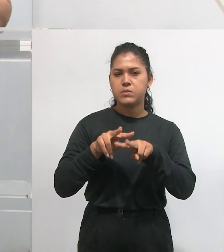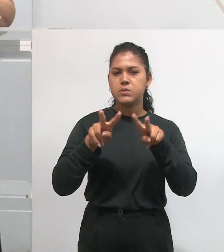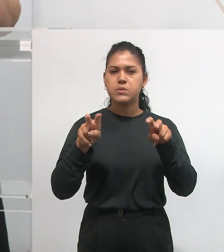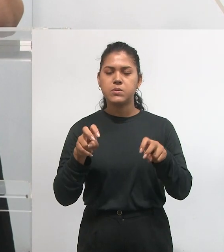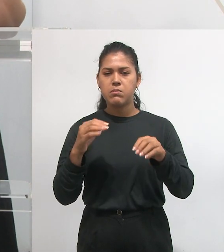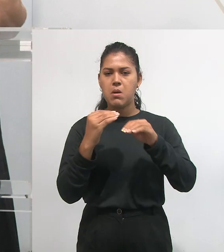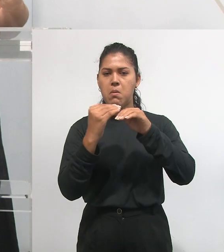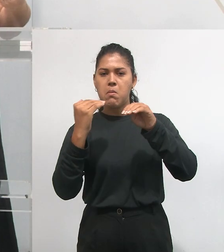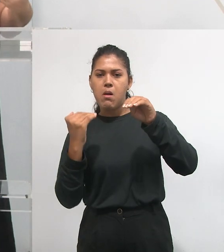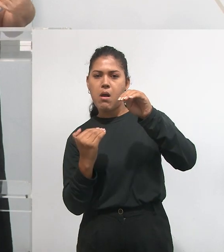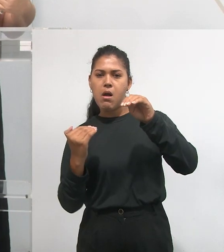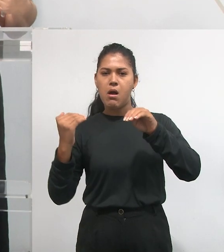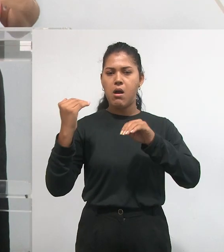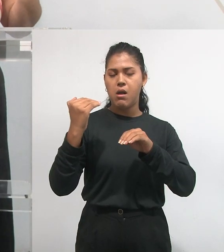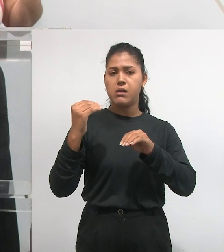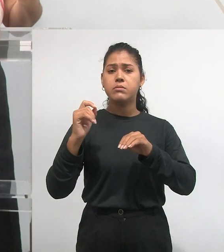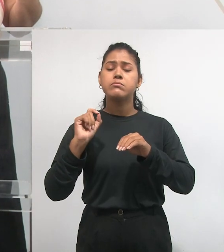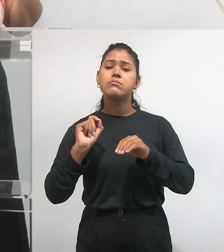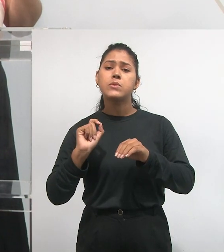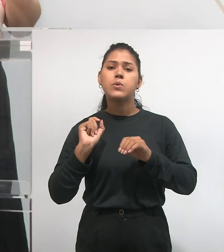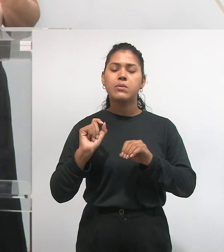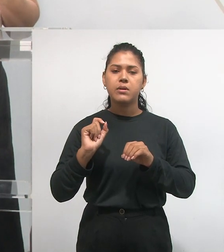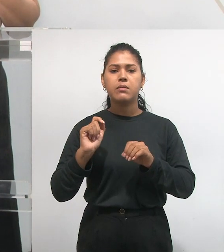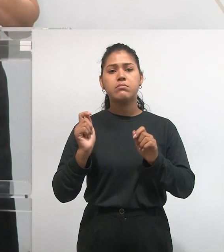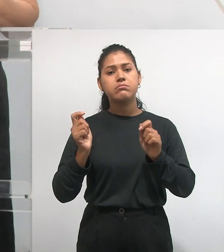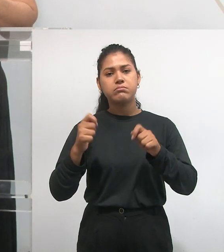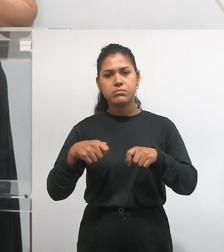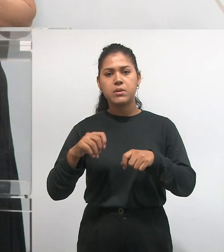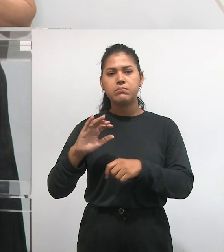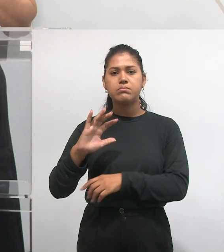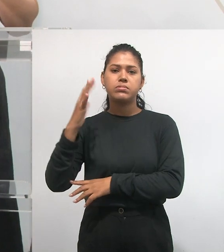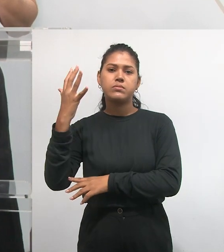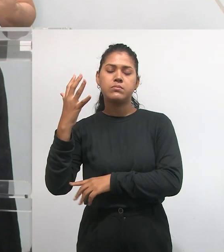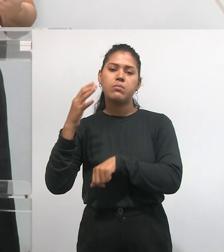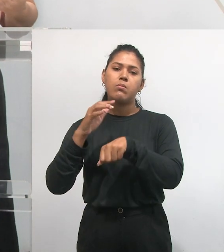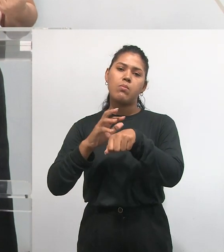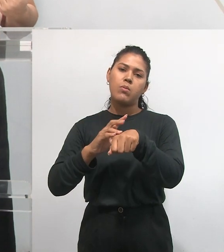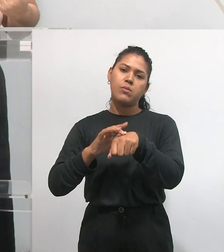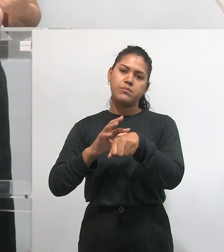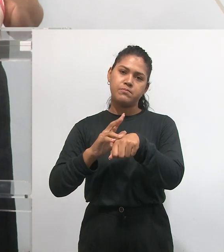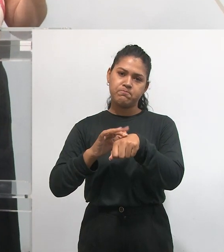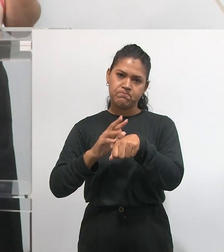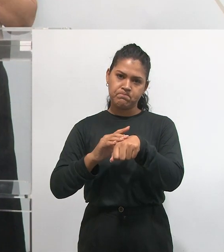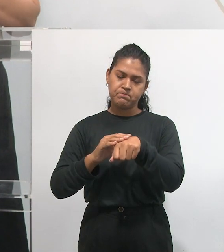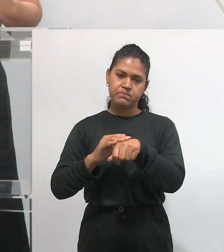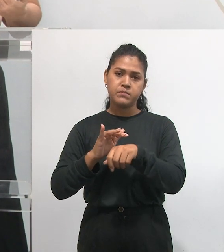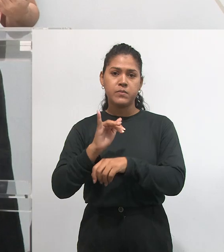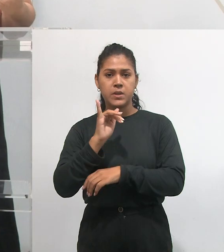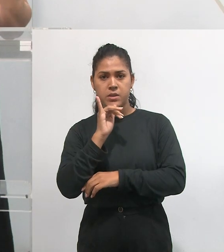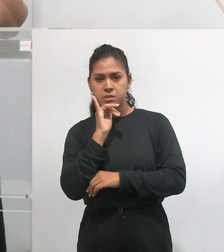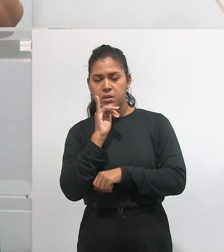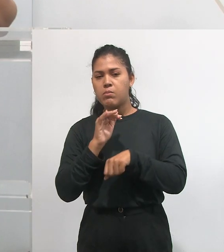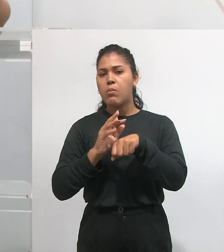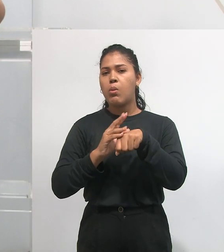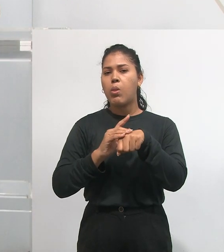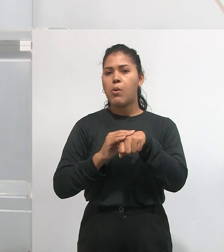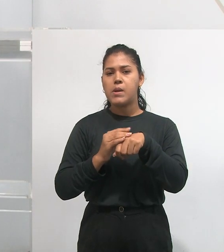estamos falando de doenças causadas por esse desequilíbrio, como, por exemplo, as